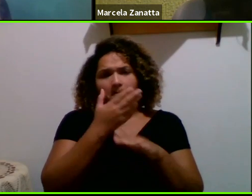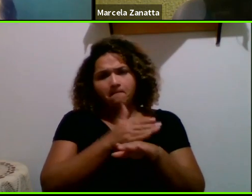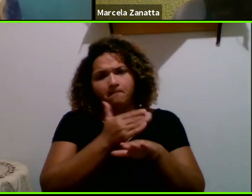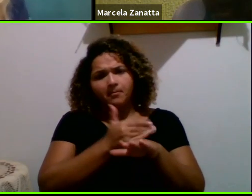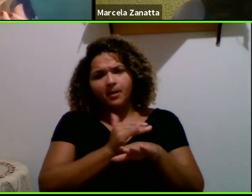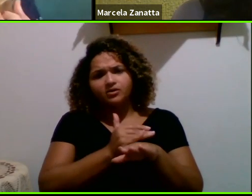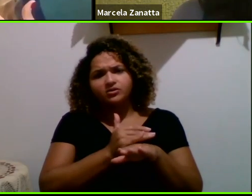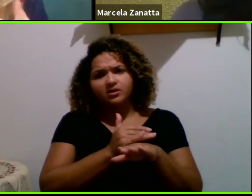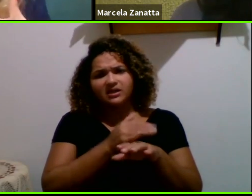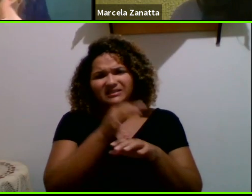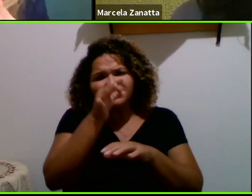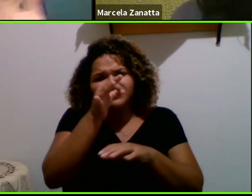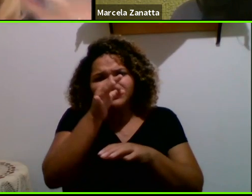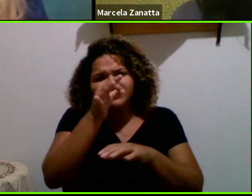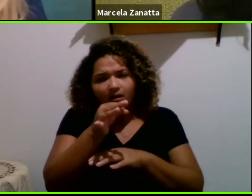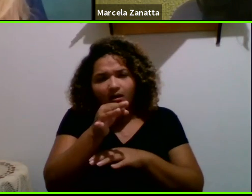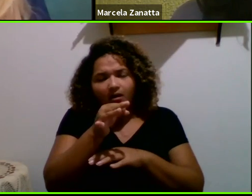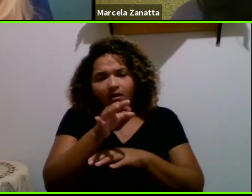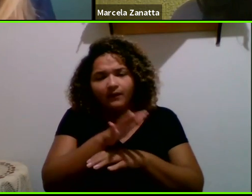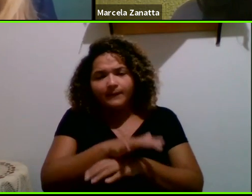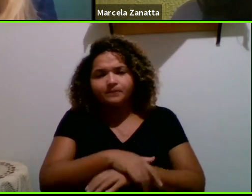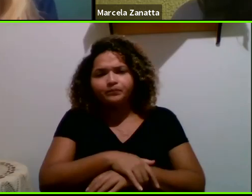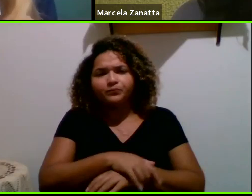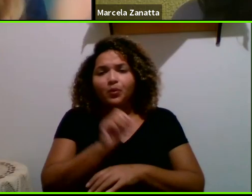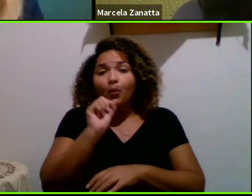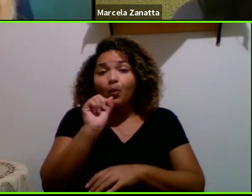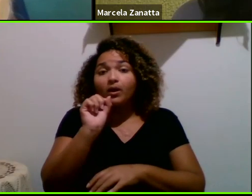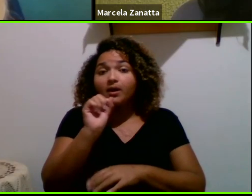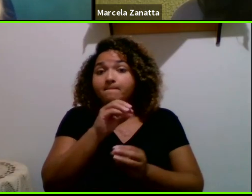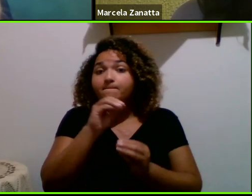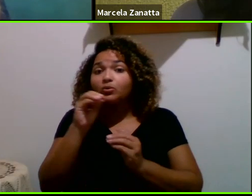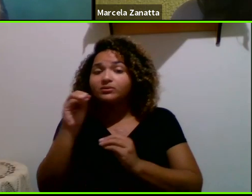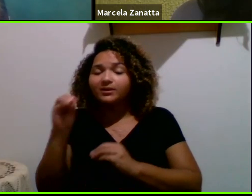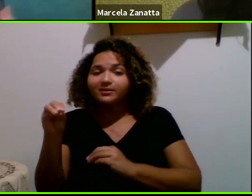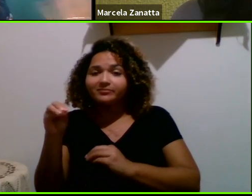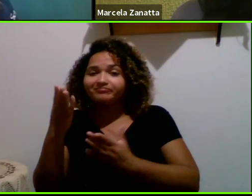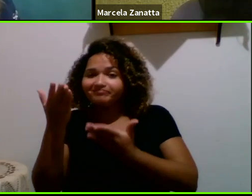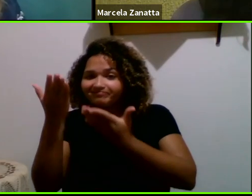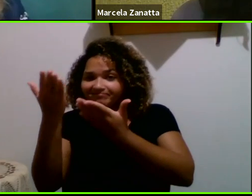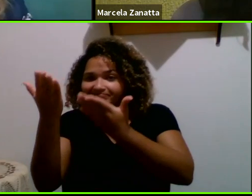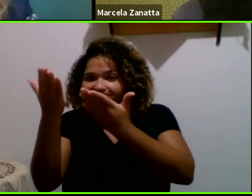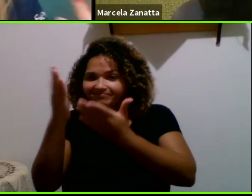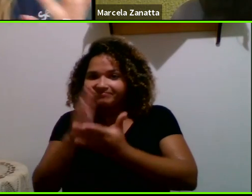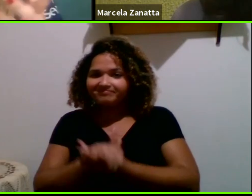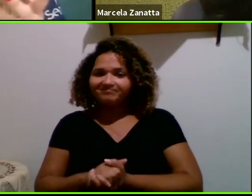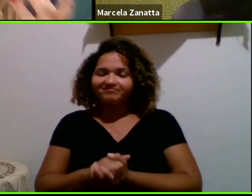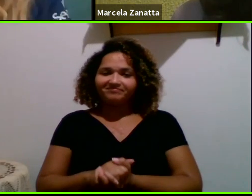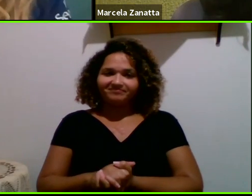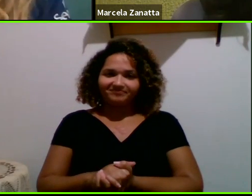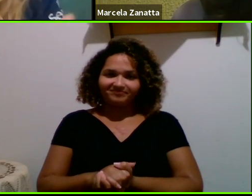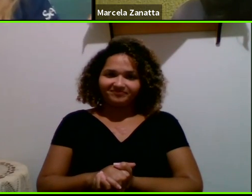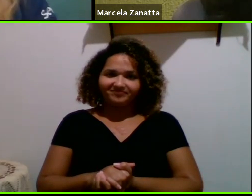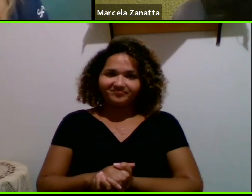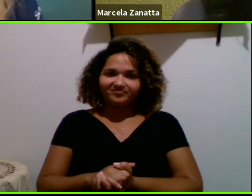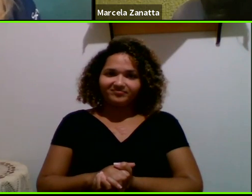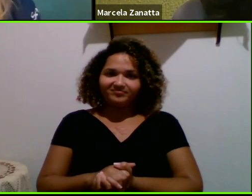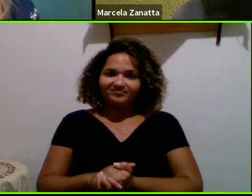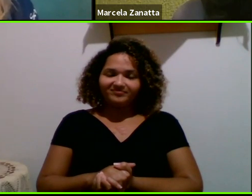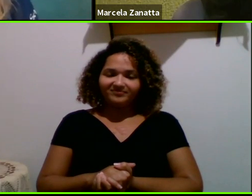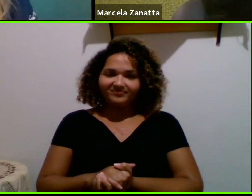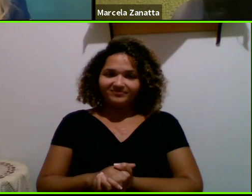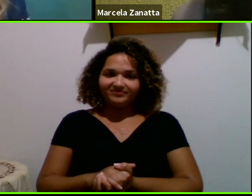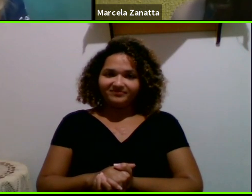obstétrica, né? E o que você mudaria? Fique à vontade. O que você mudaria? O que você melhoraria? O que você